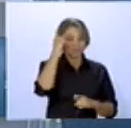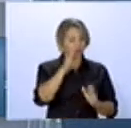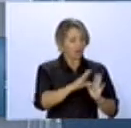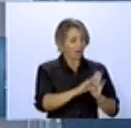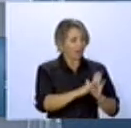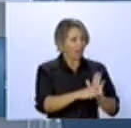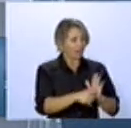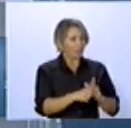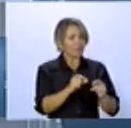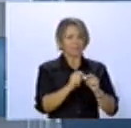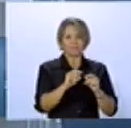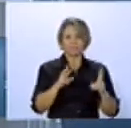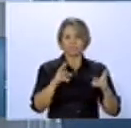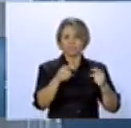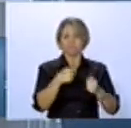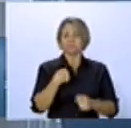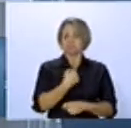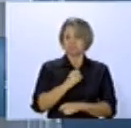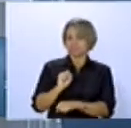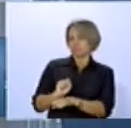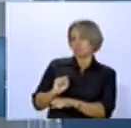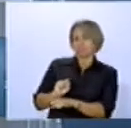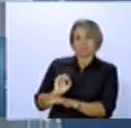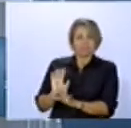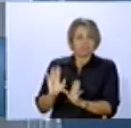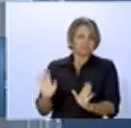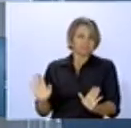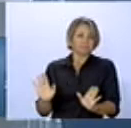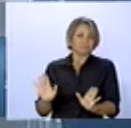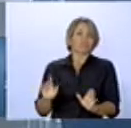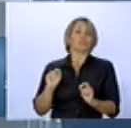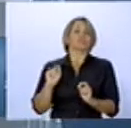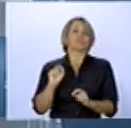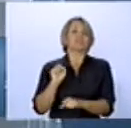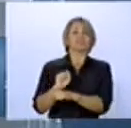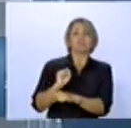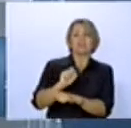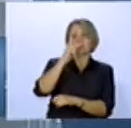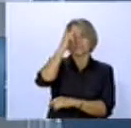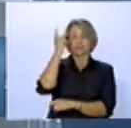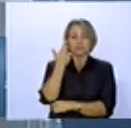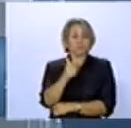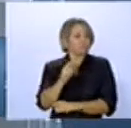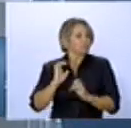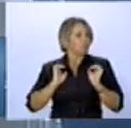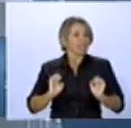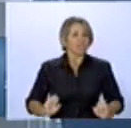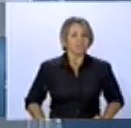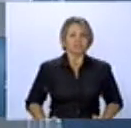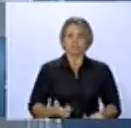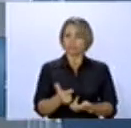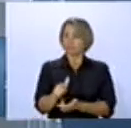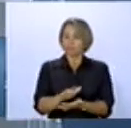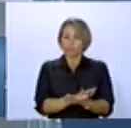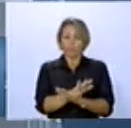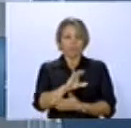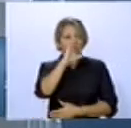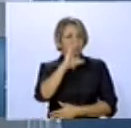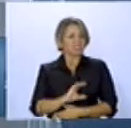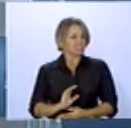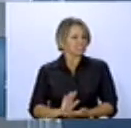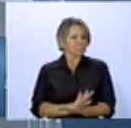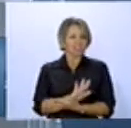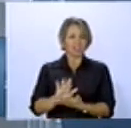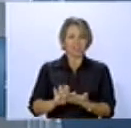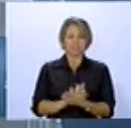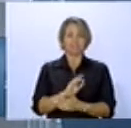exatamente o que se espera dele pois o que esperar daquele sem moral sem escrúpulos sem cidadania Olha